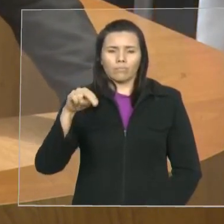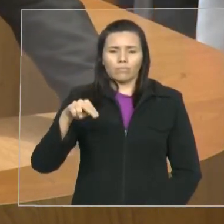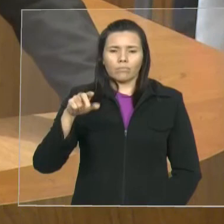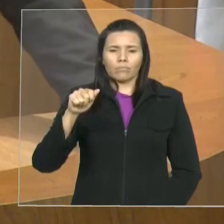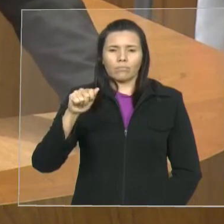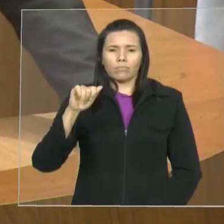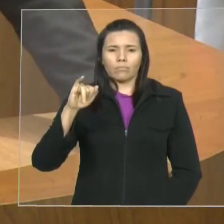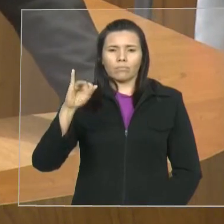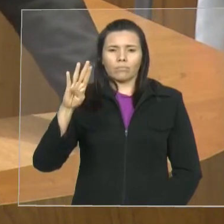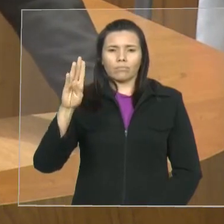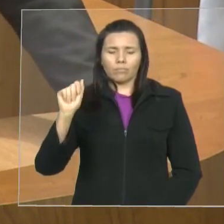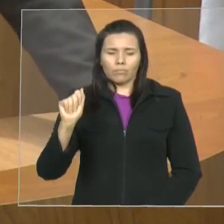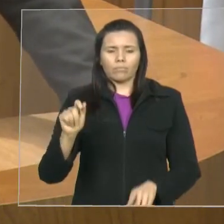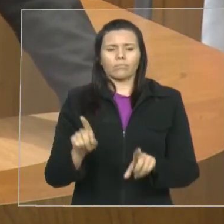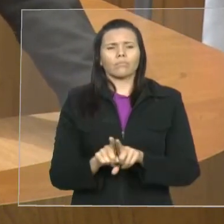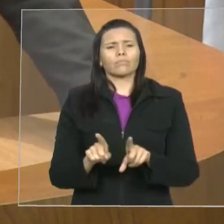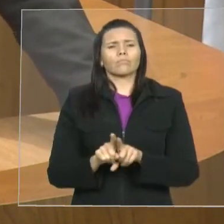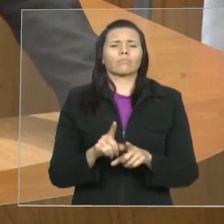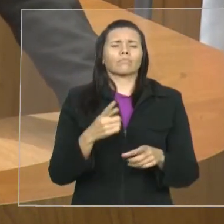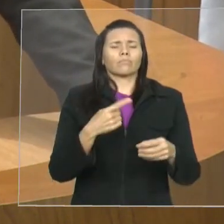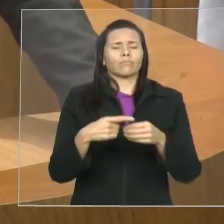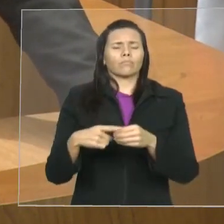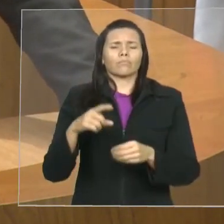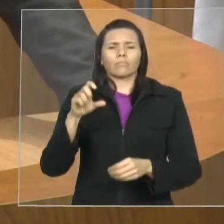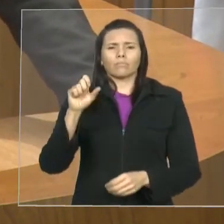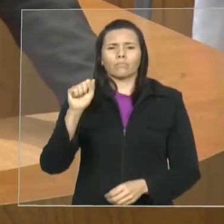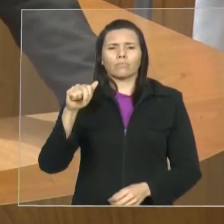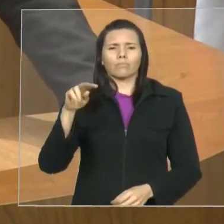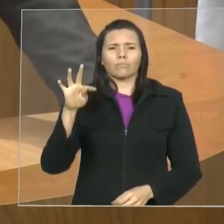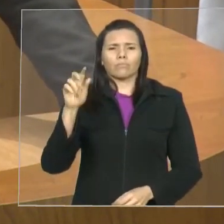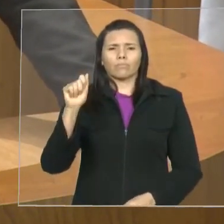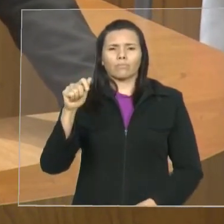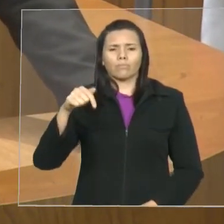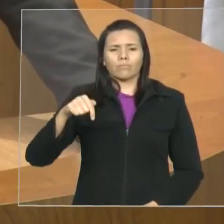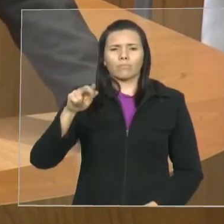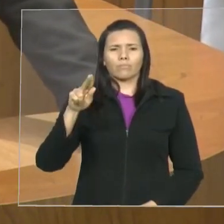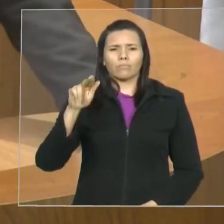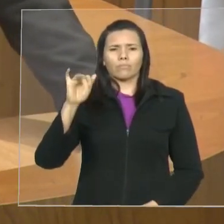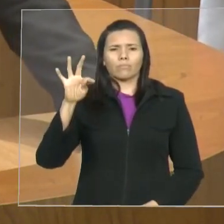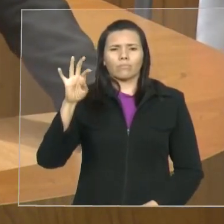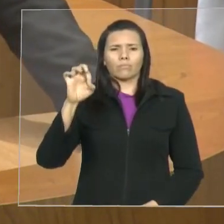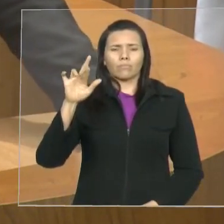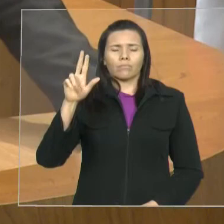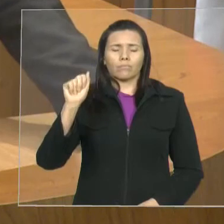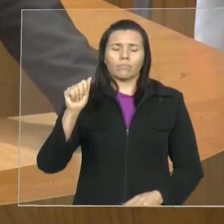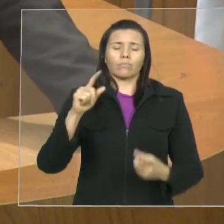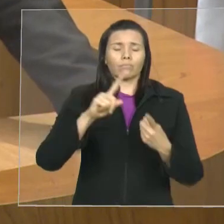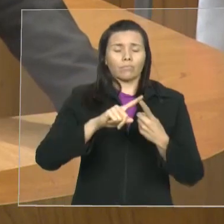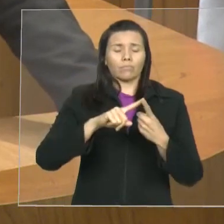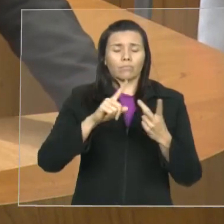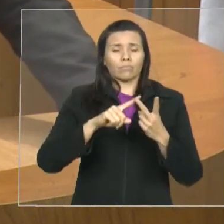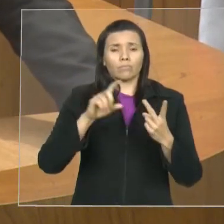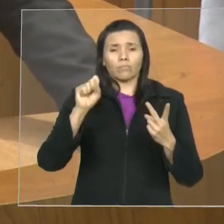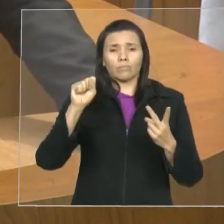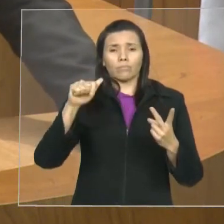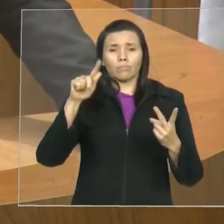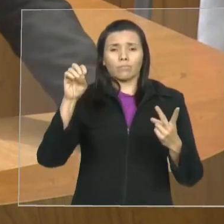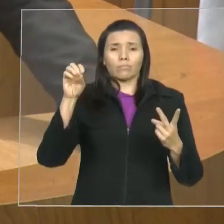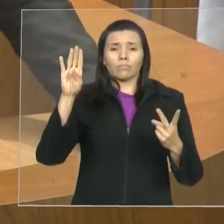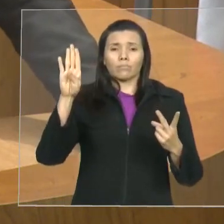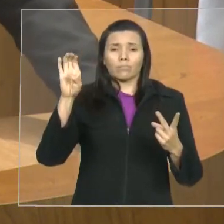quitéria são bernardo e magalhães de almeida que são os três municípios mais